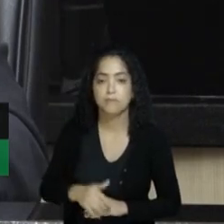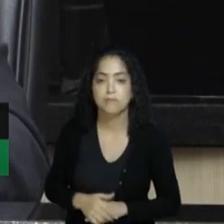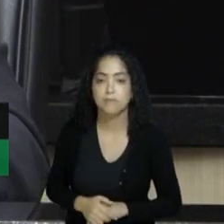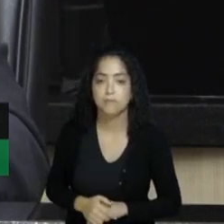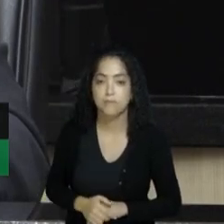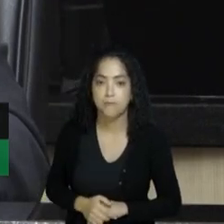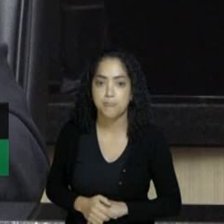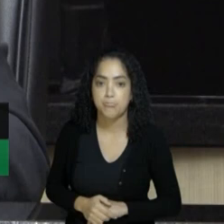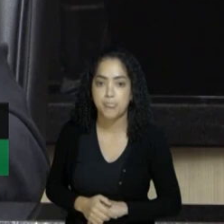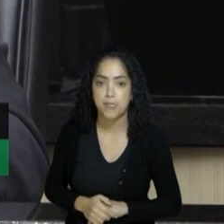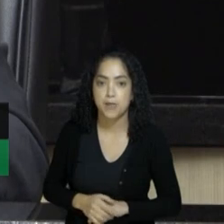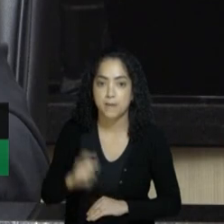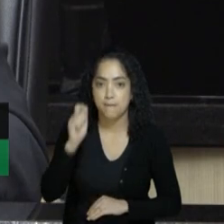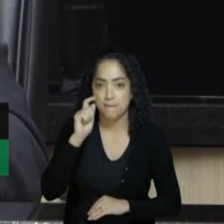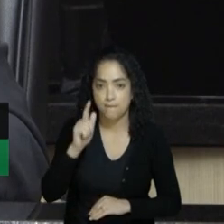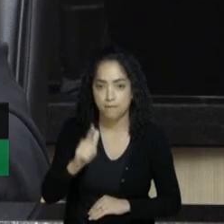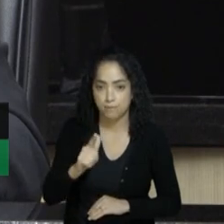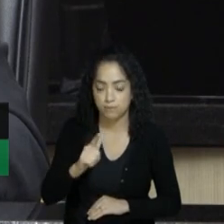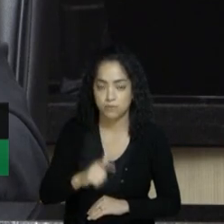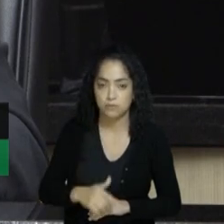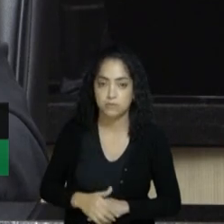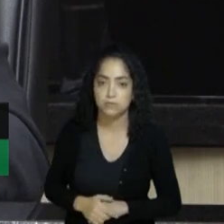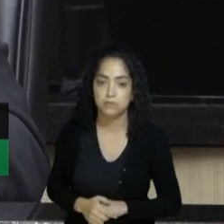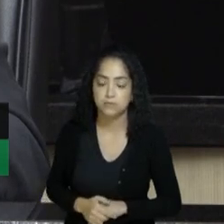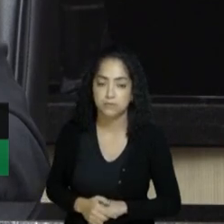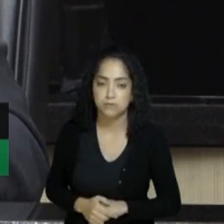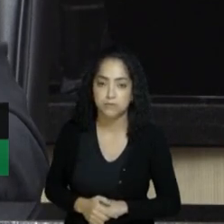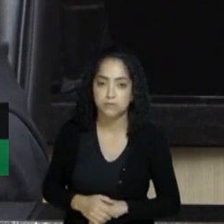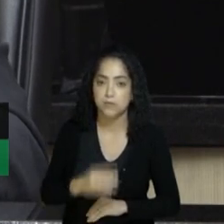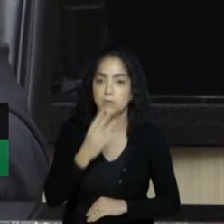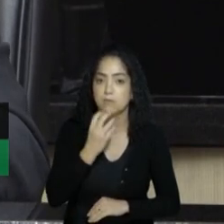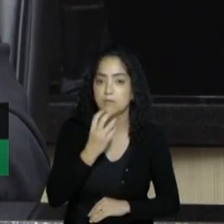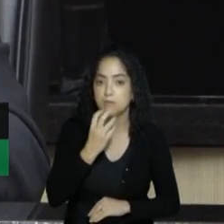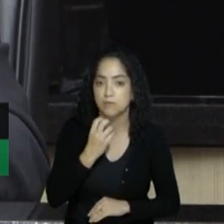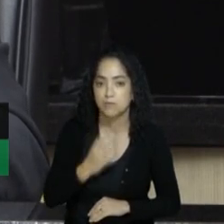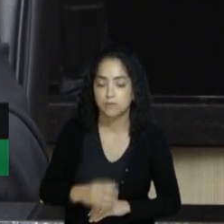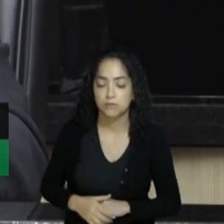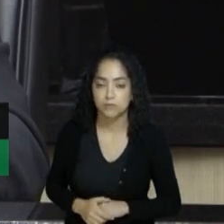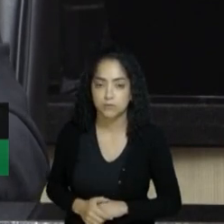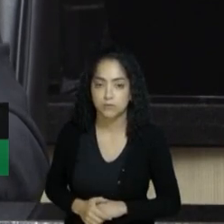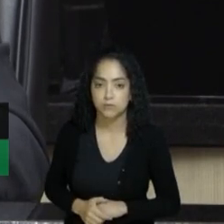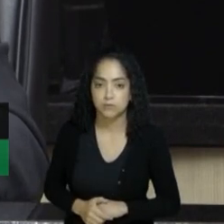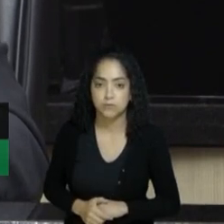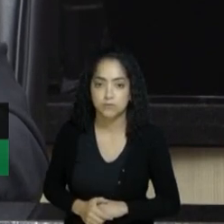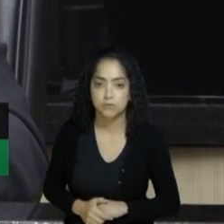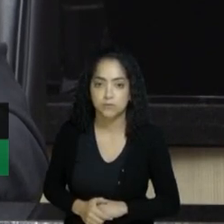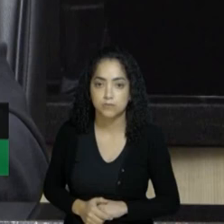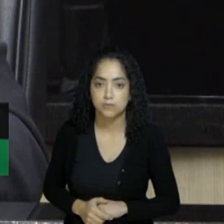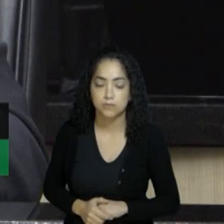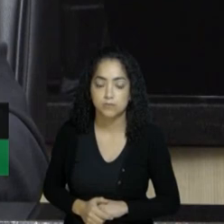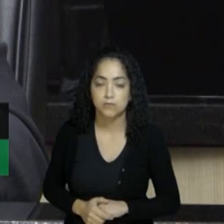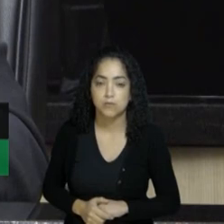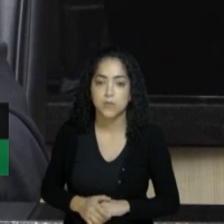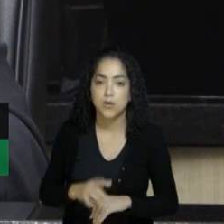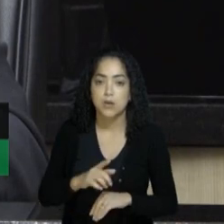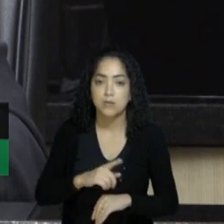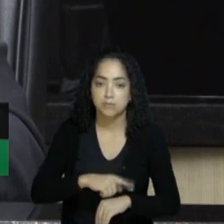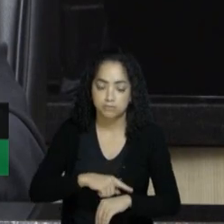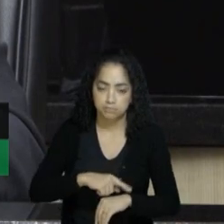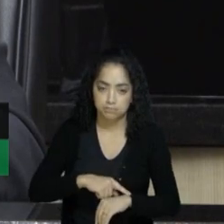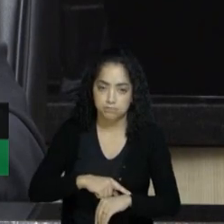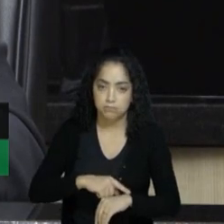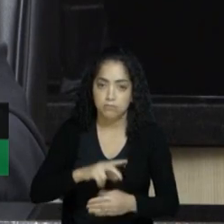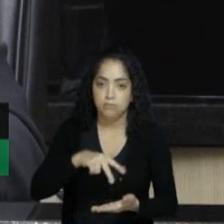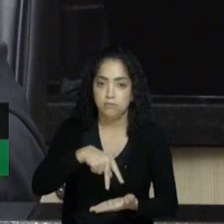Emerson Stein e Fabiano da Luz e Marquito. Grande expediente. Fizeram uso da palavra